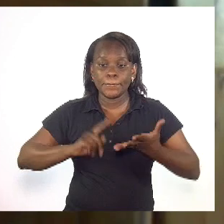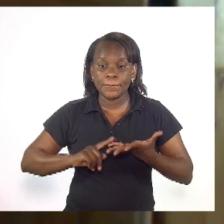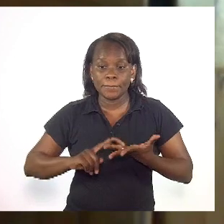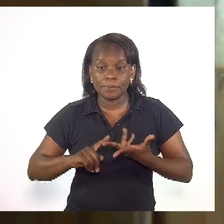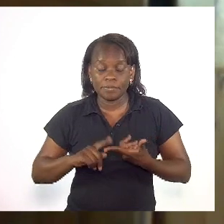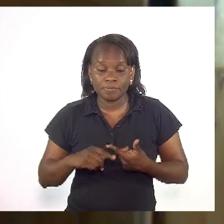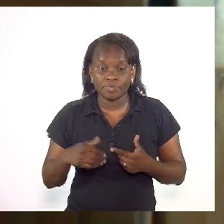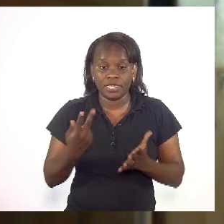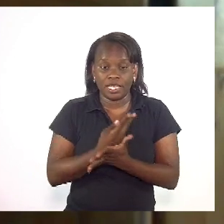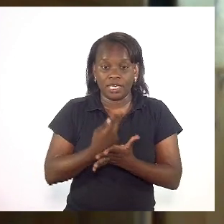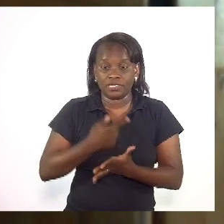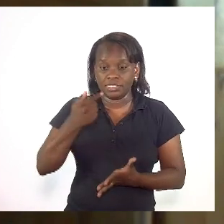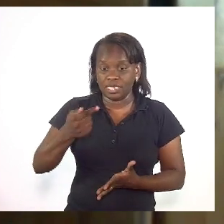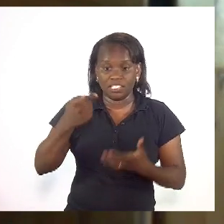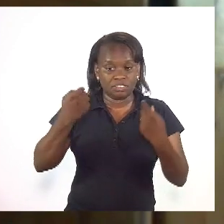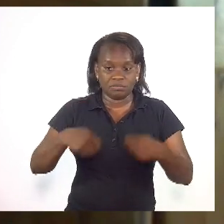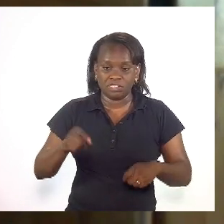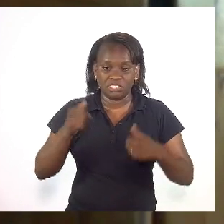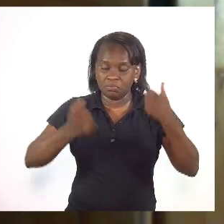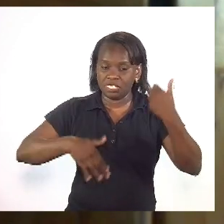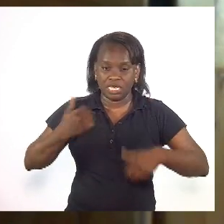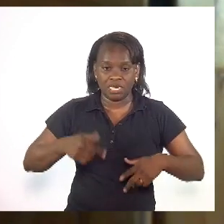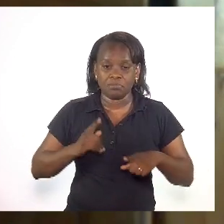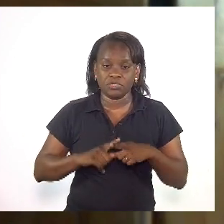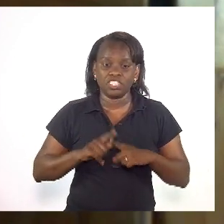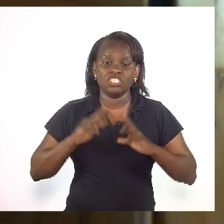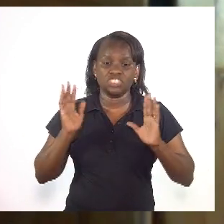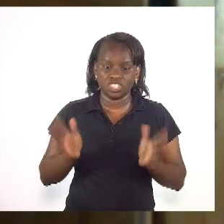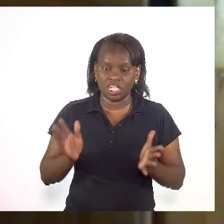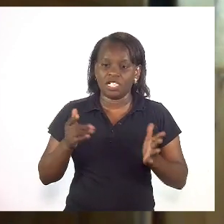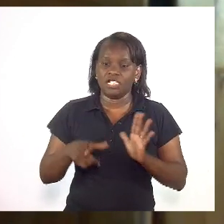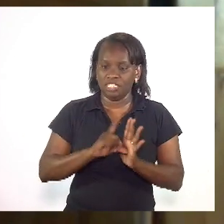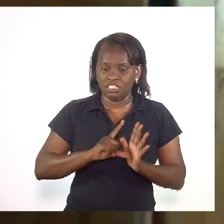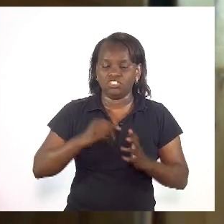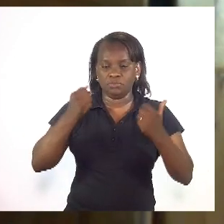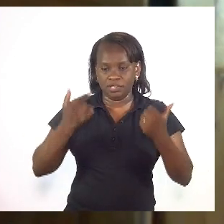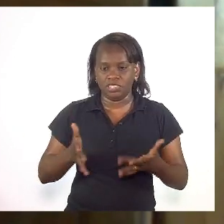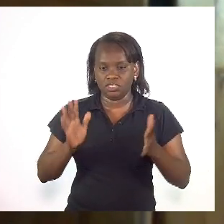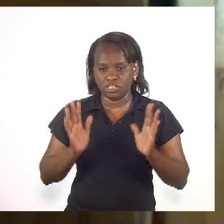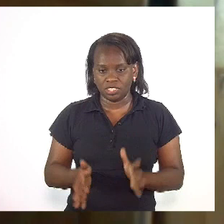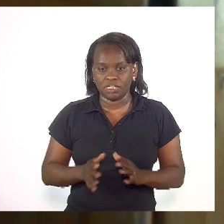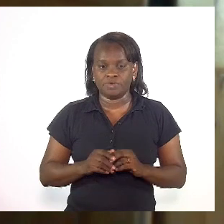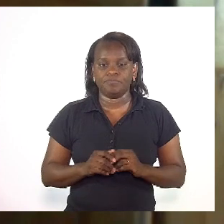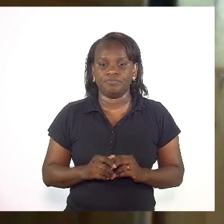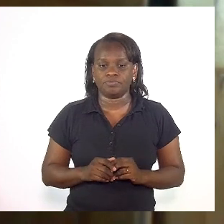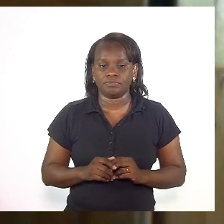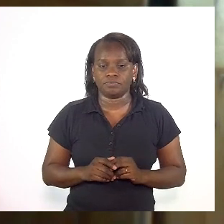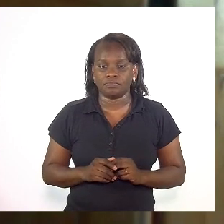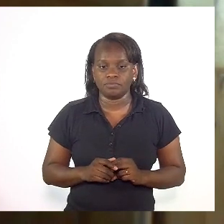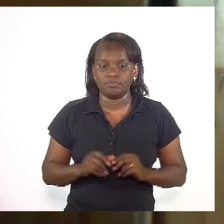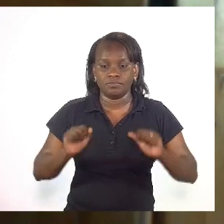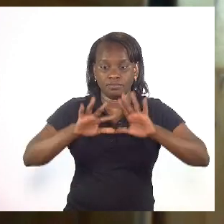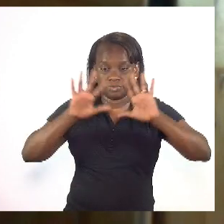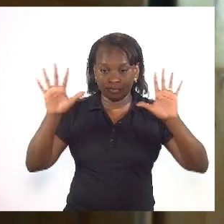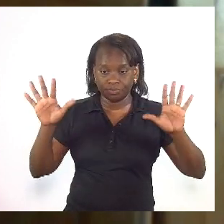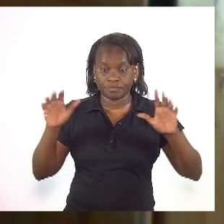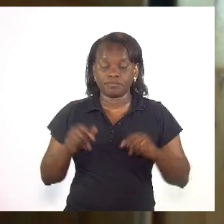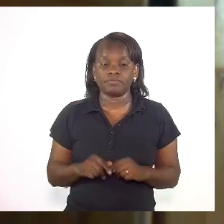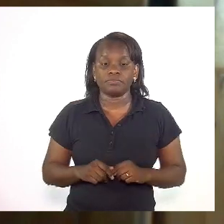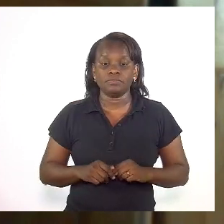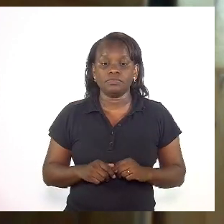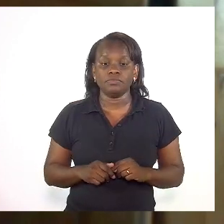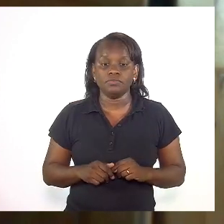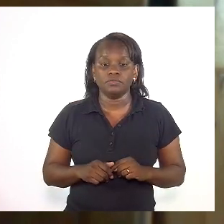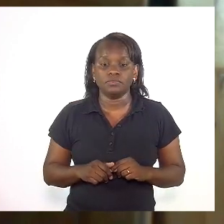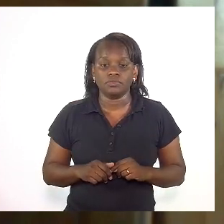sete irregularidades, porque já as fiz, de forma clara,